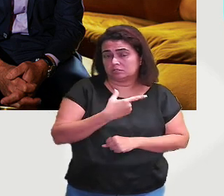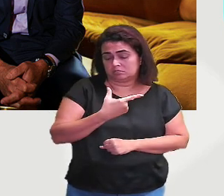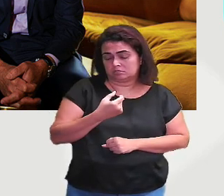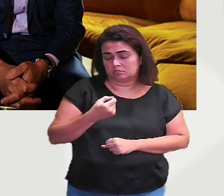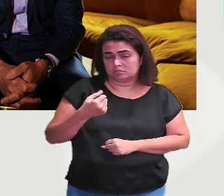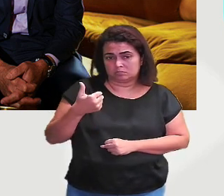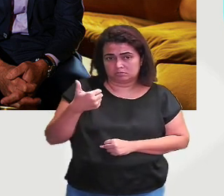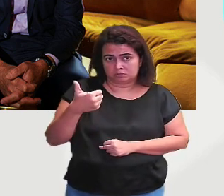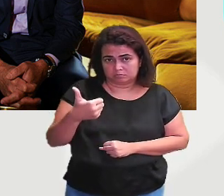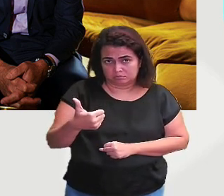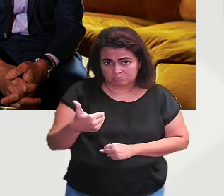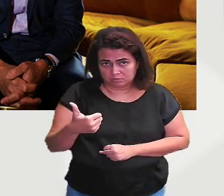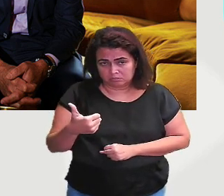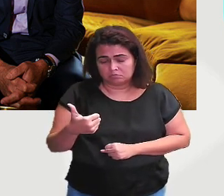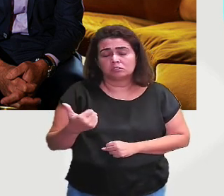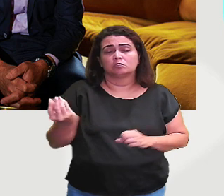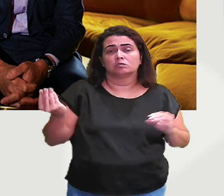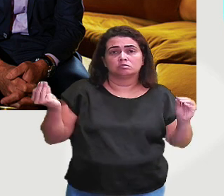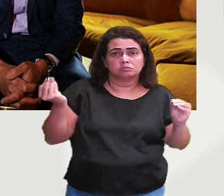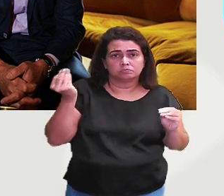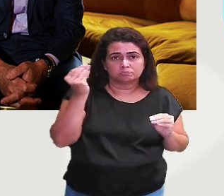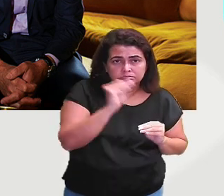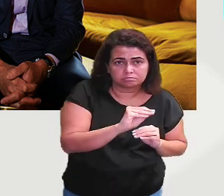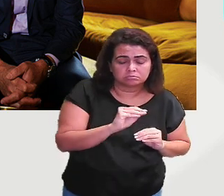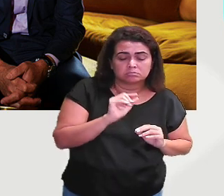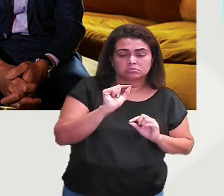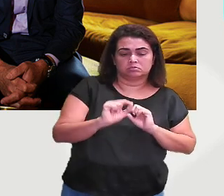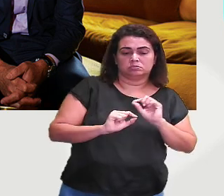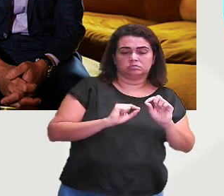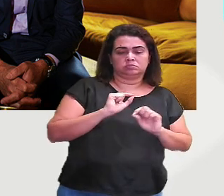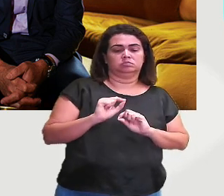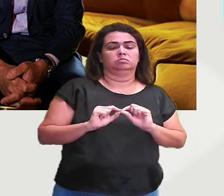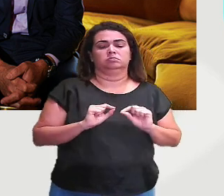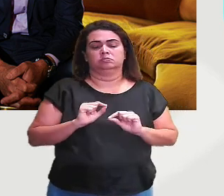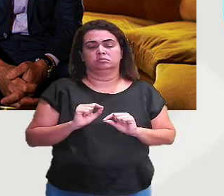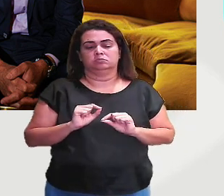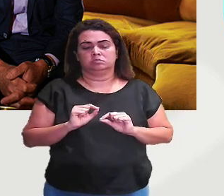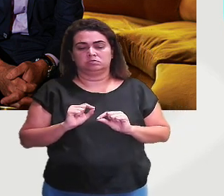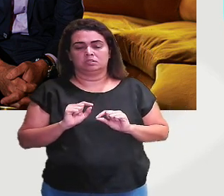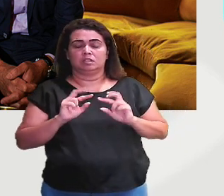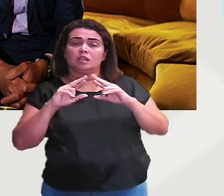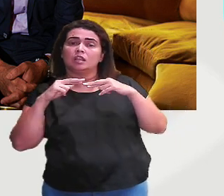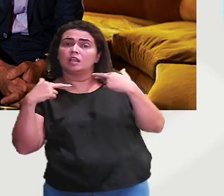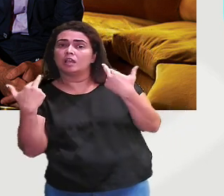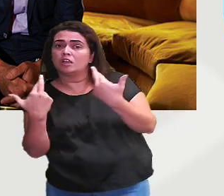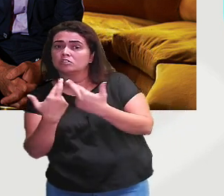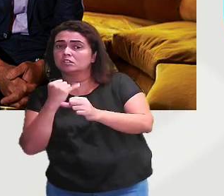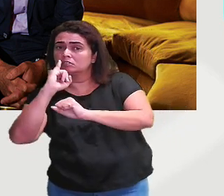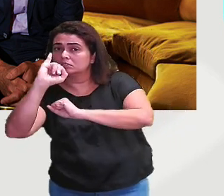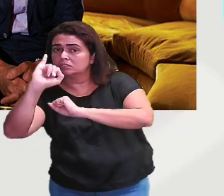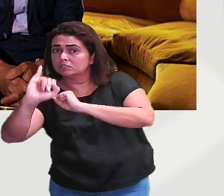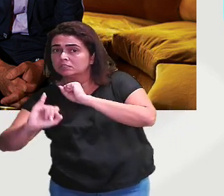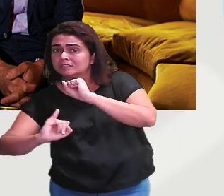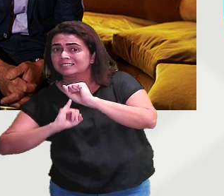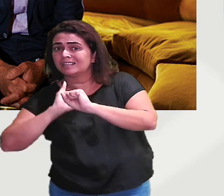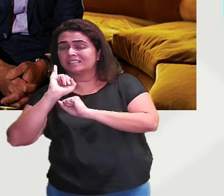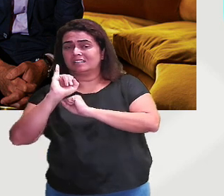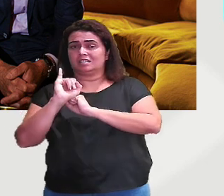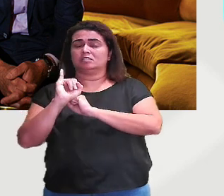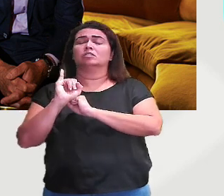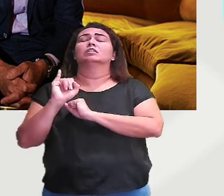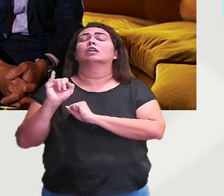suas atividades em duas principais vertentes: a coordenação em reuniões de organismos internacionais e a construção de uma